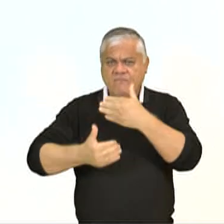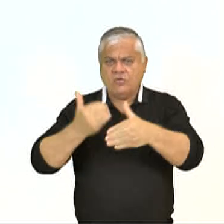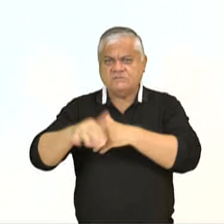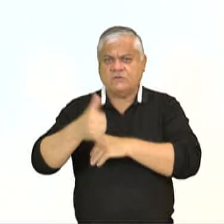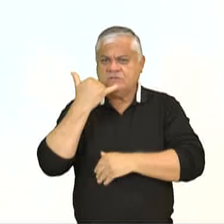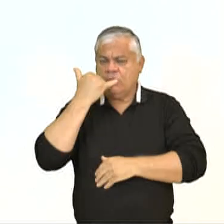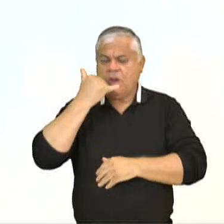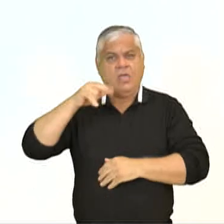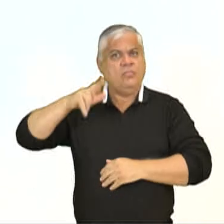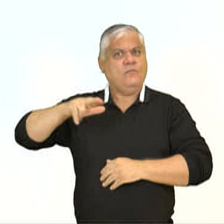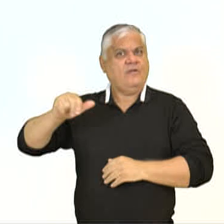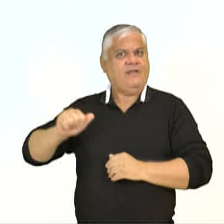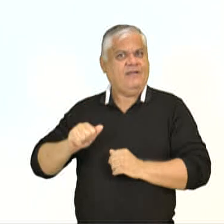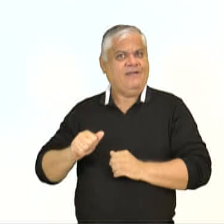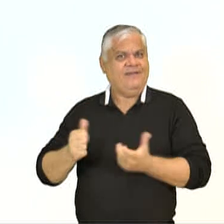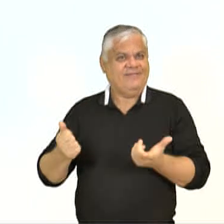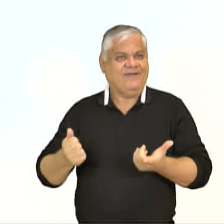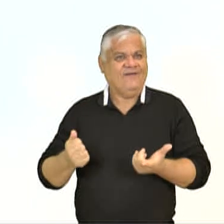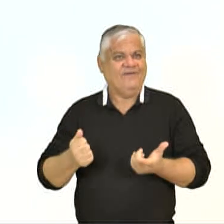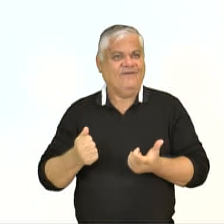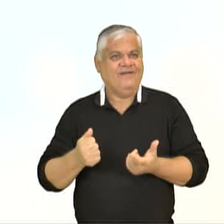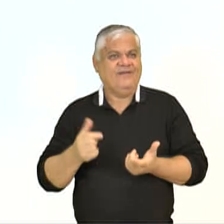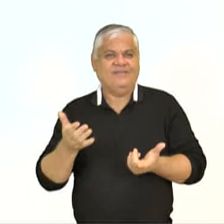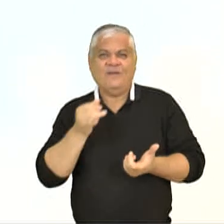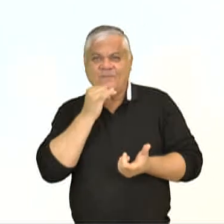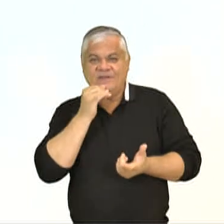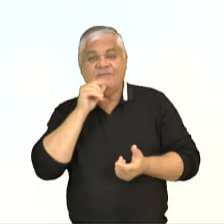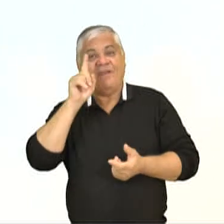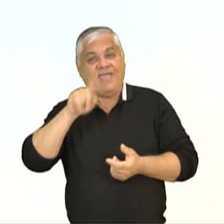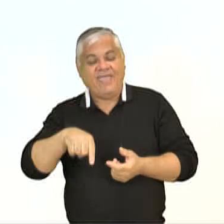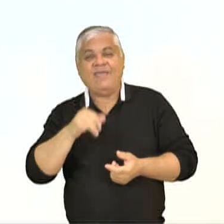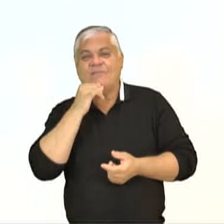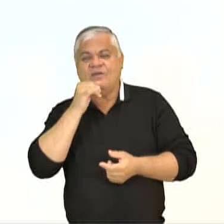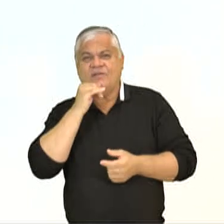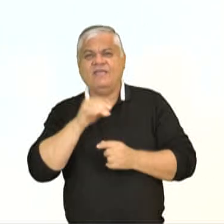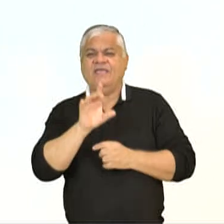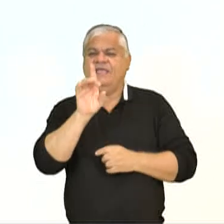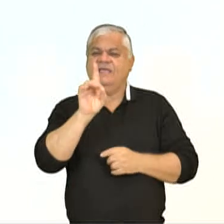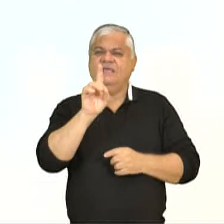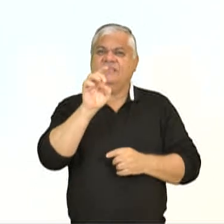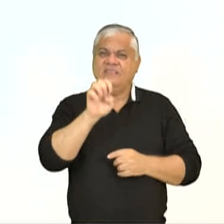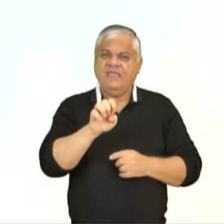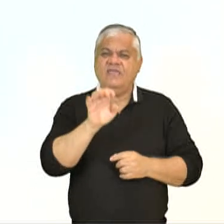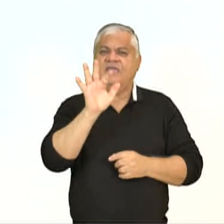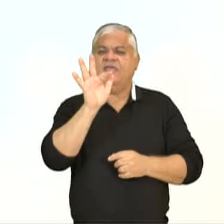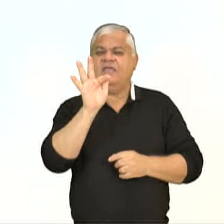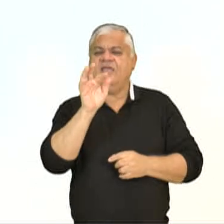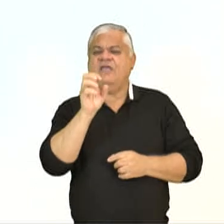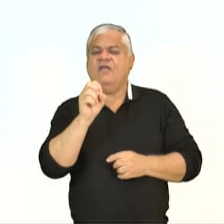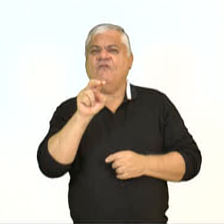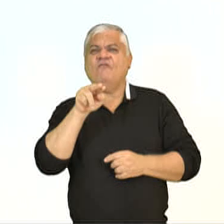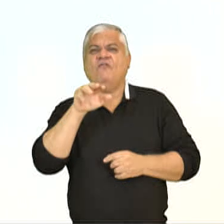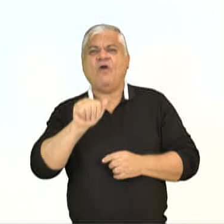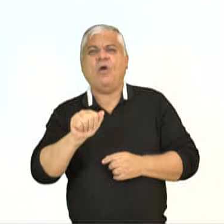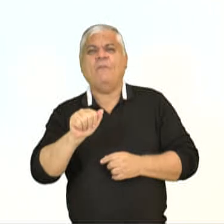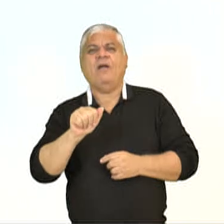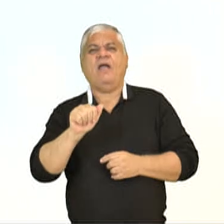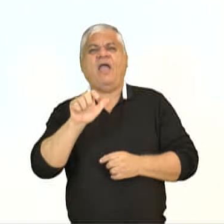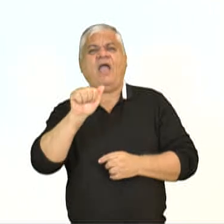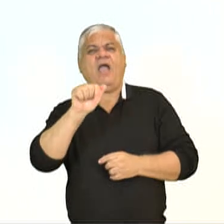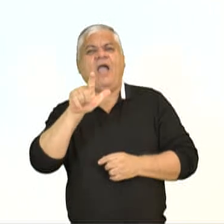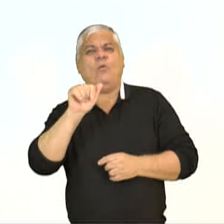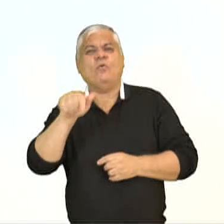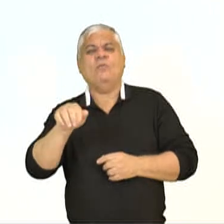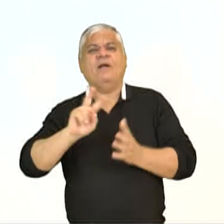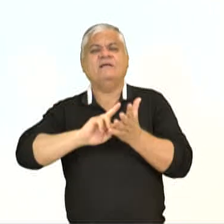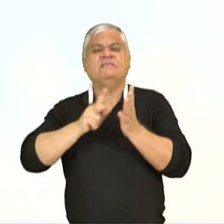celular. Vejam, locução adverbial de forma alguma, né? Ou seja, de maneira alguma. Né? A